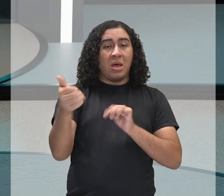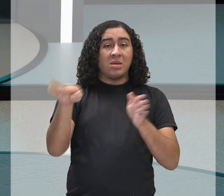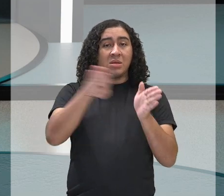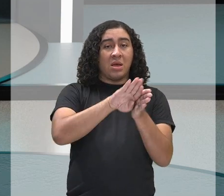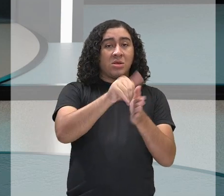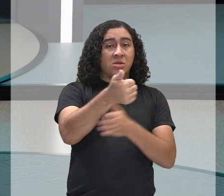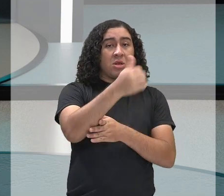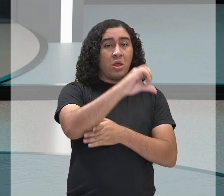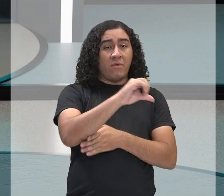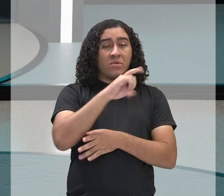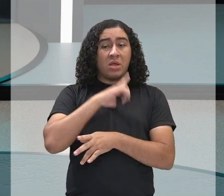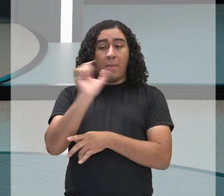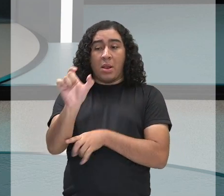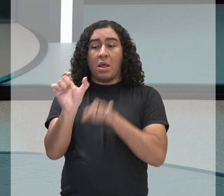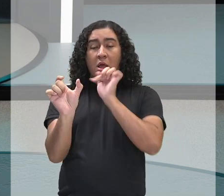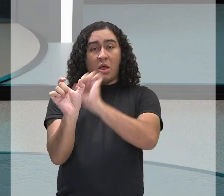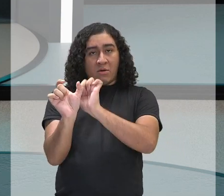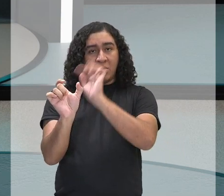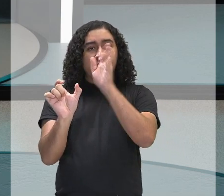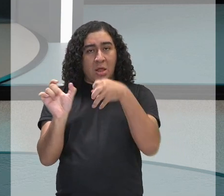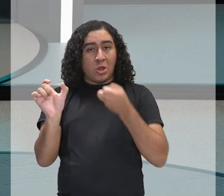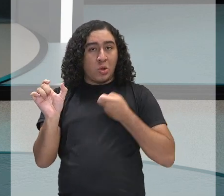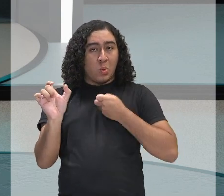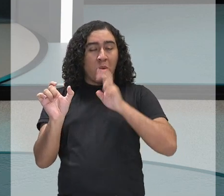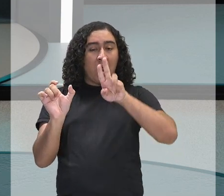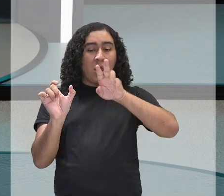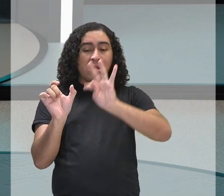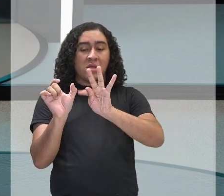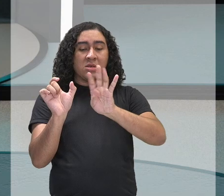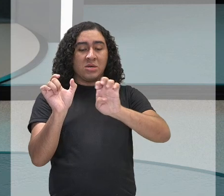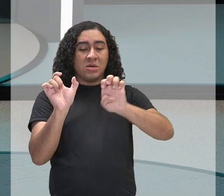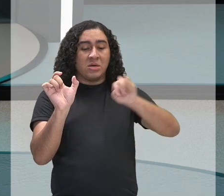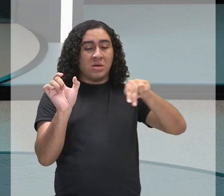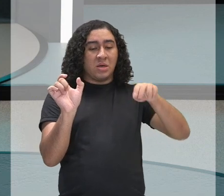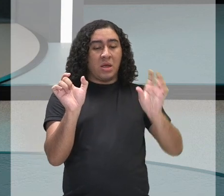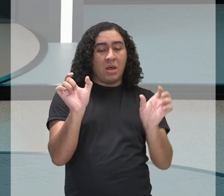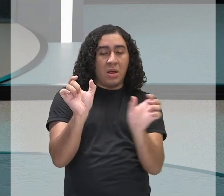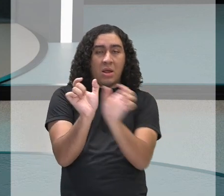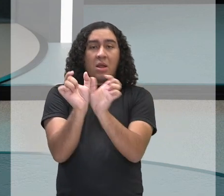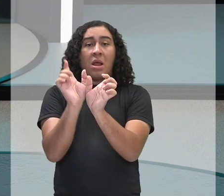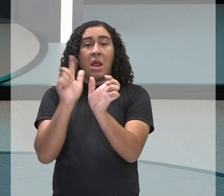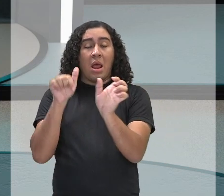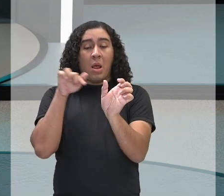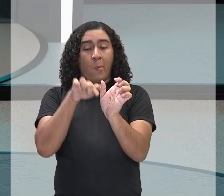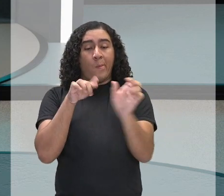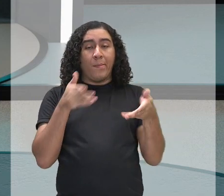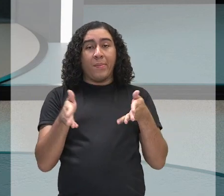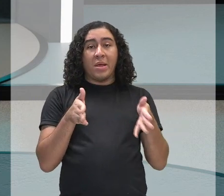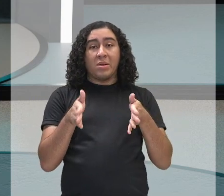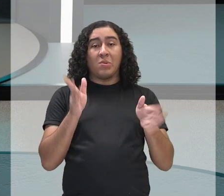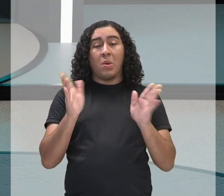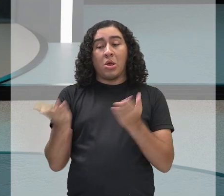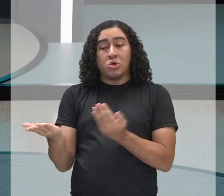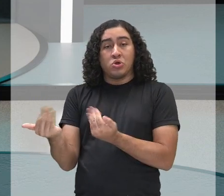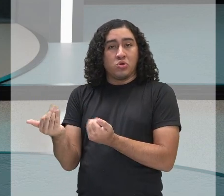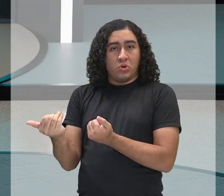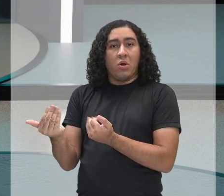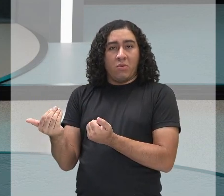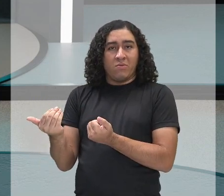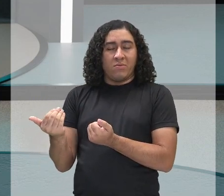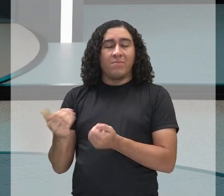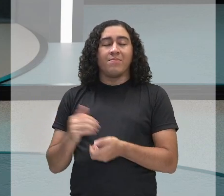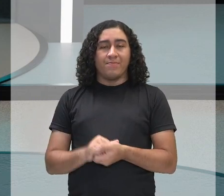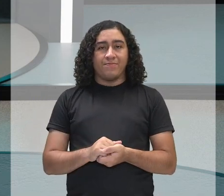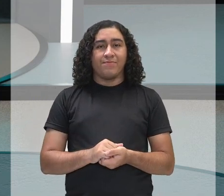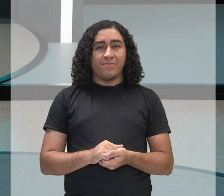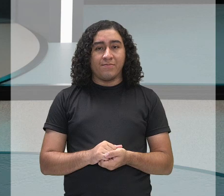certo? Então, essa terminação é característica e é justamente o período que, teoricamente, corresponde aí à adolescência